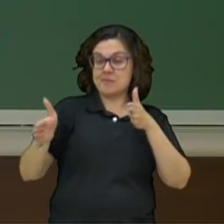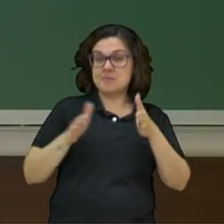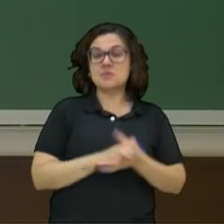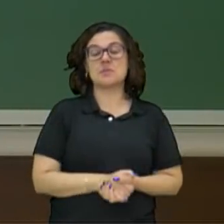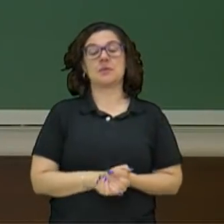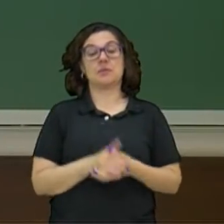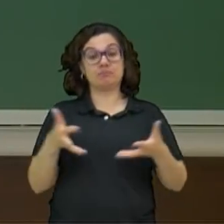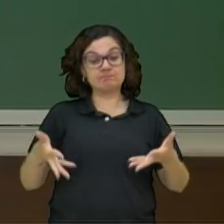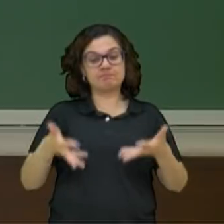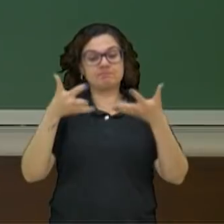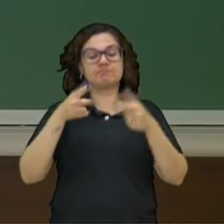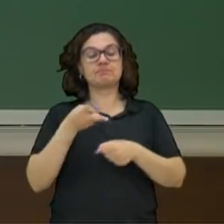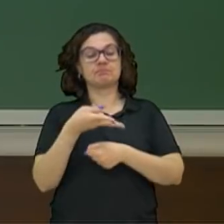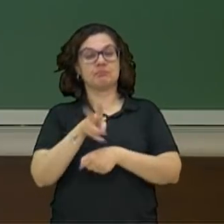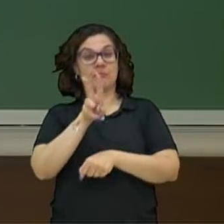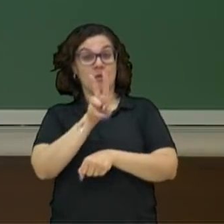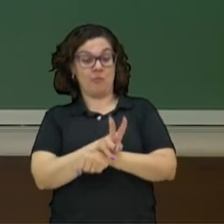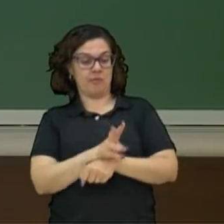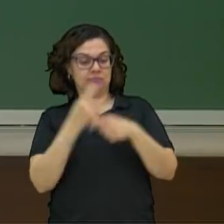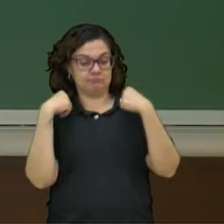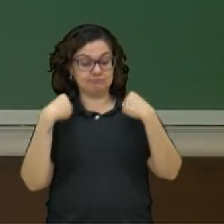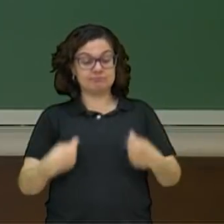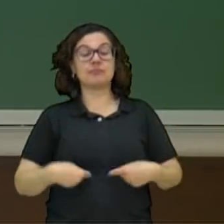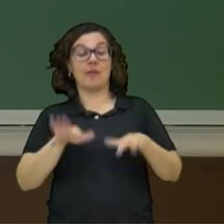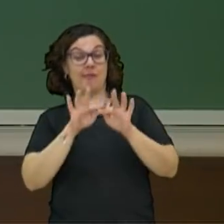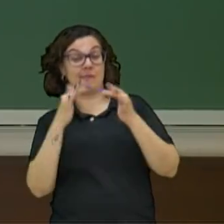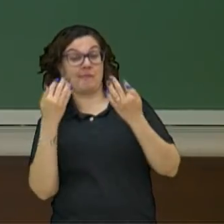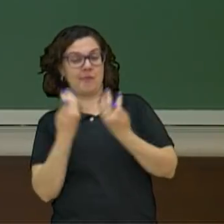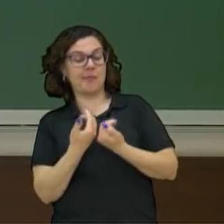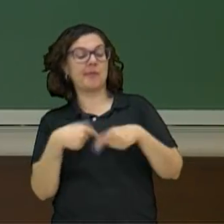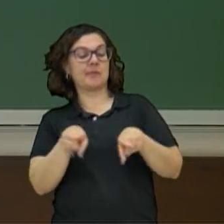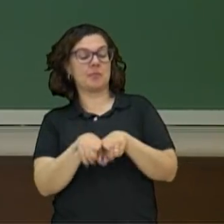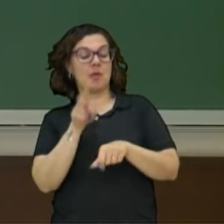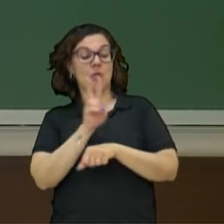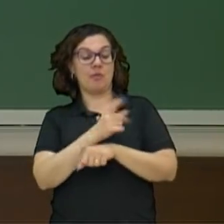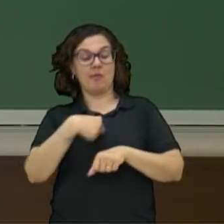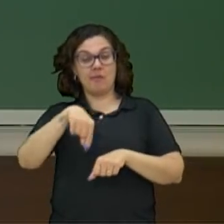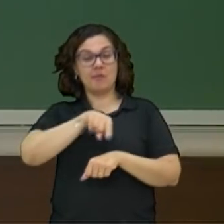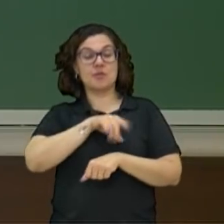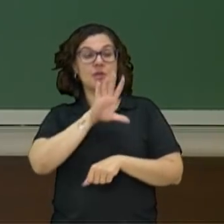né? Vamos cuidar da nossa família, cuidar de quem a gente ama,